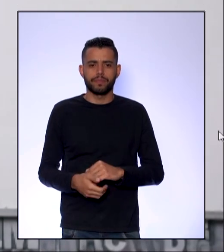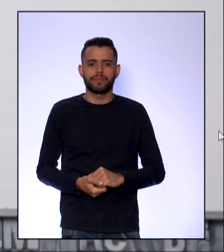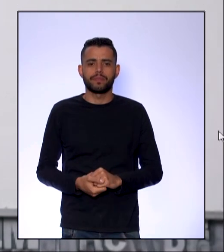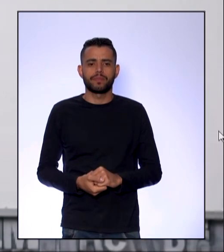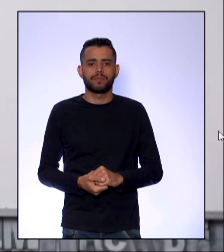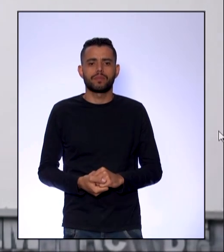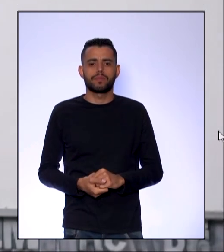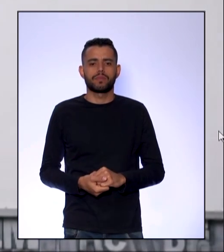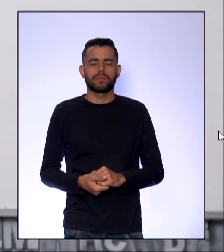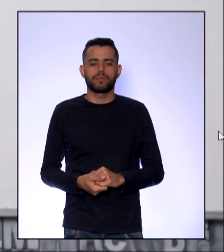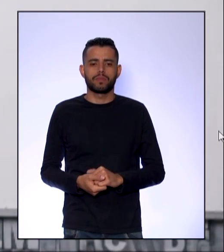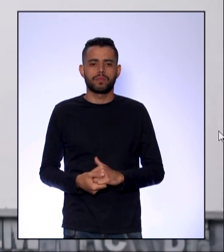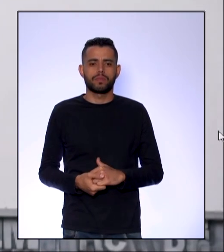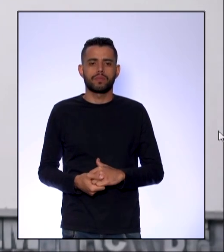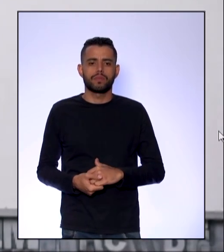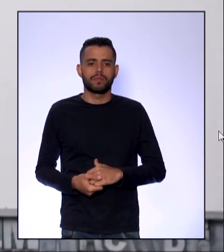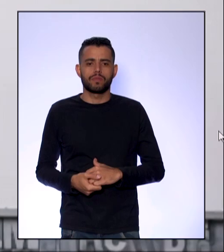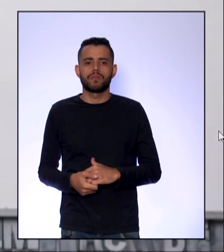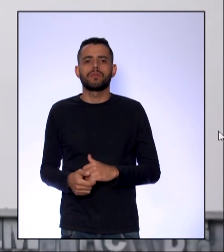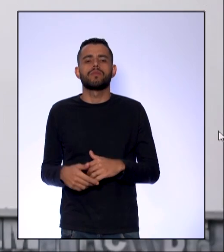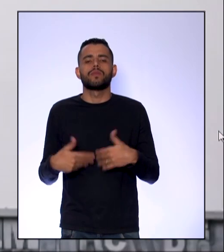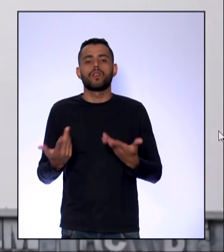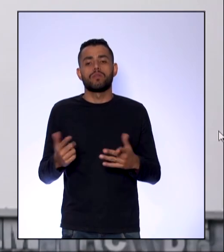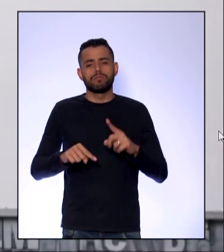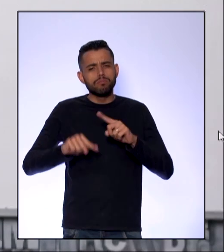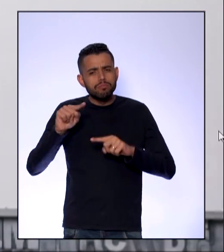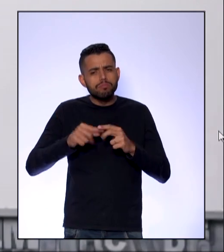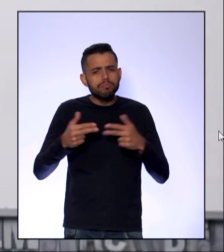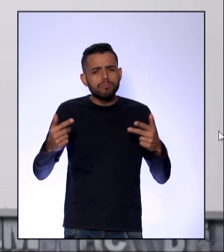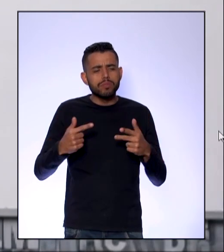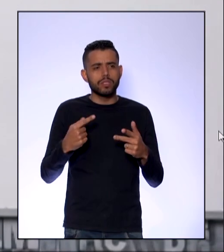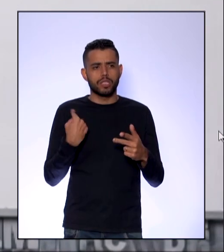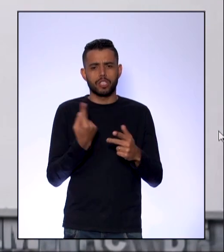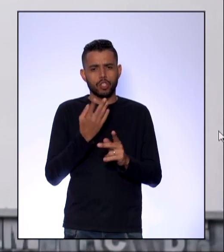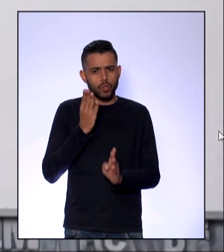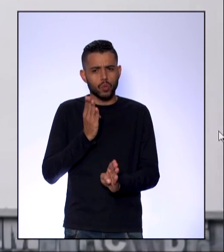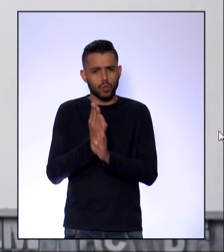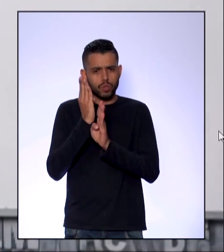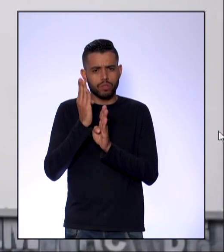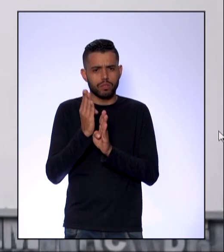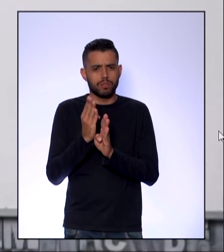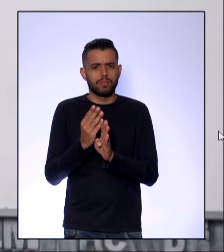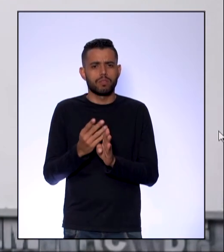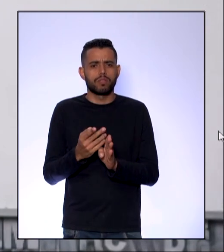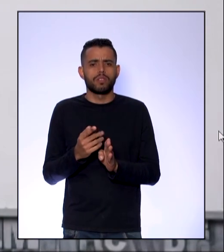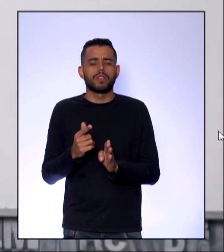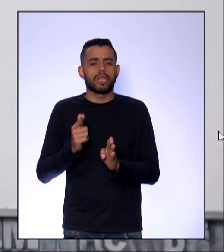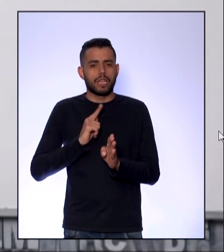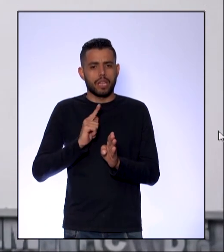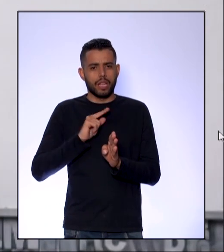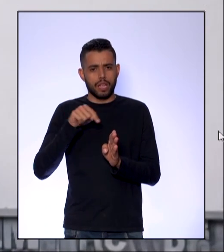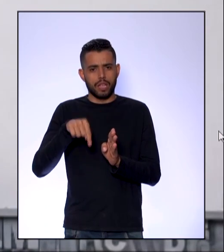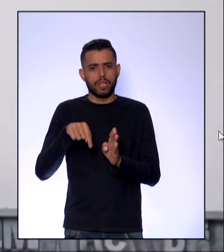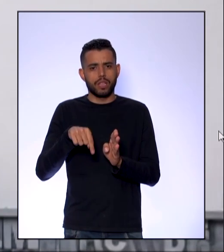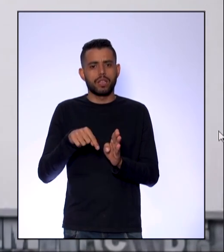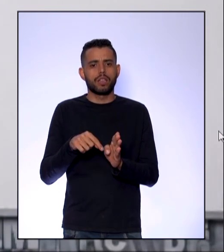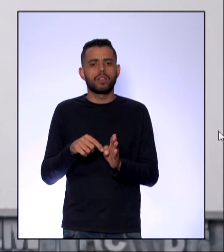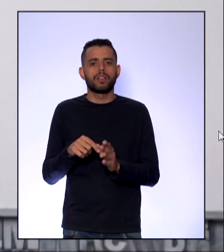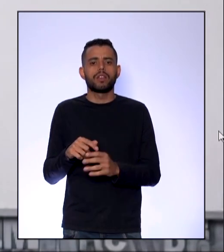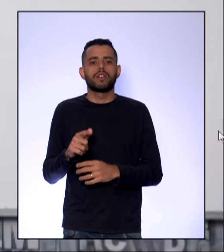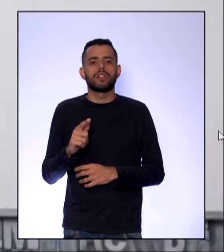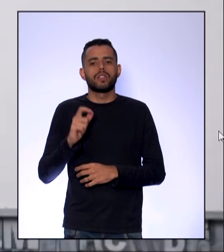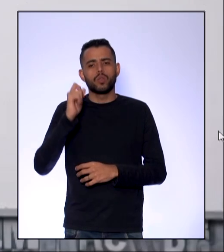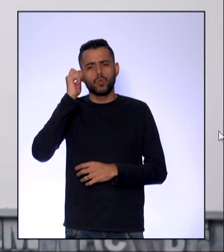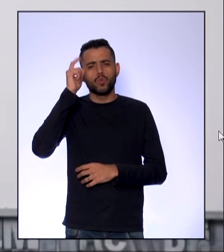os artefatos vikings que nós temos, tá, de forma maciça, estão na